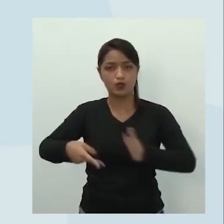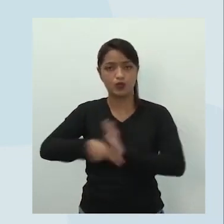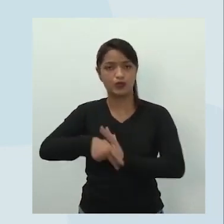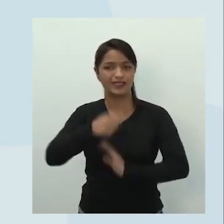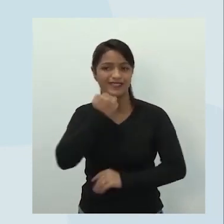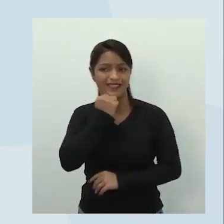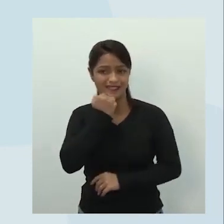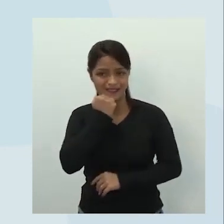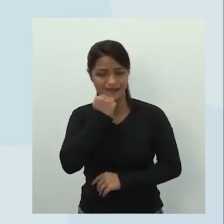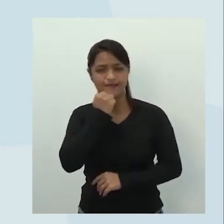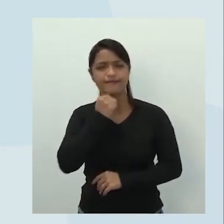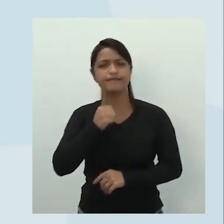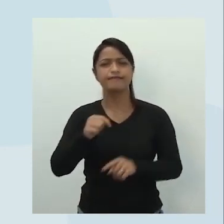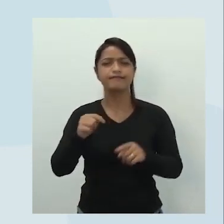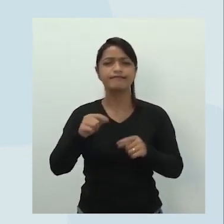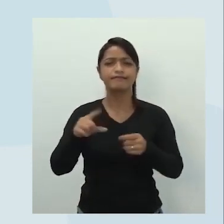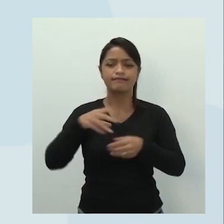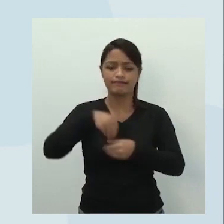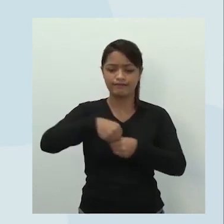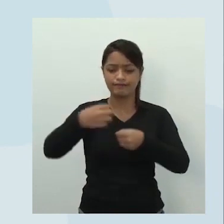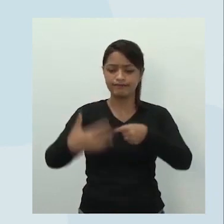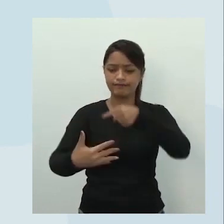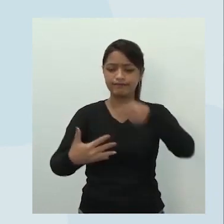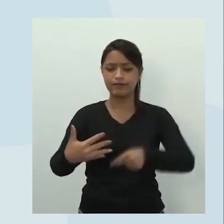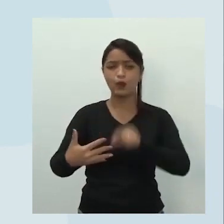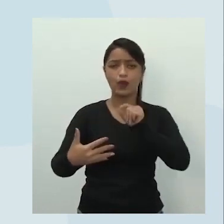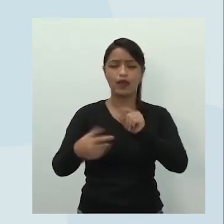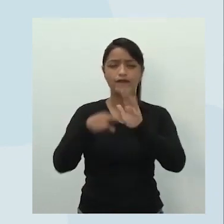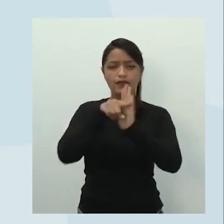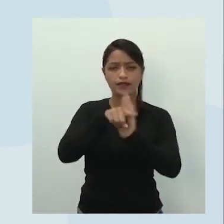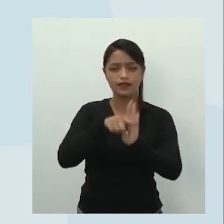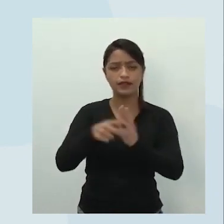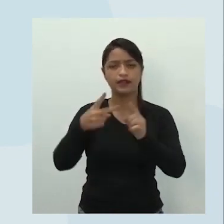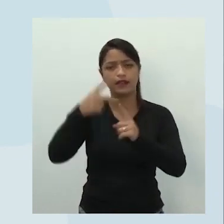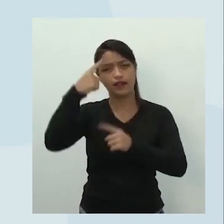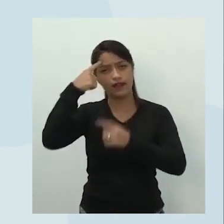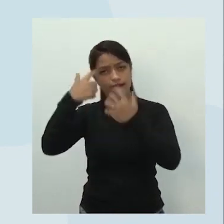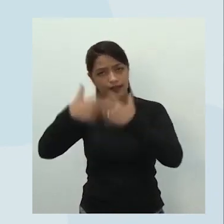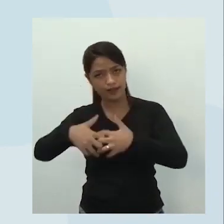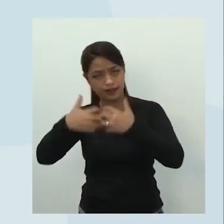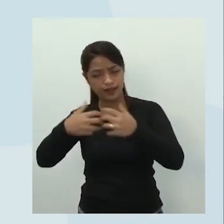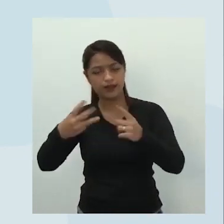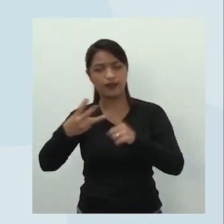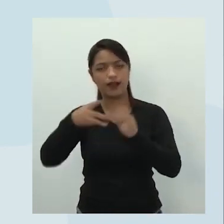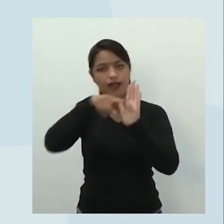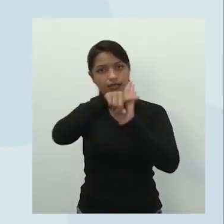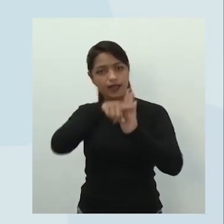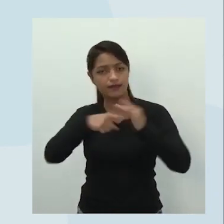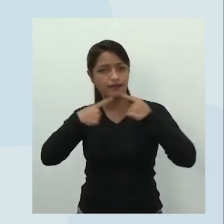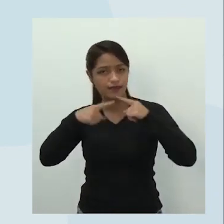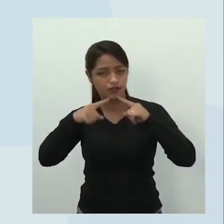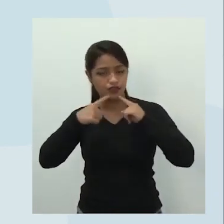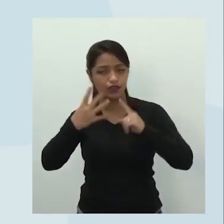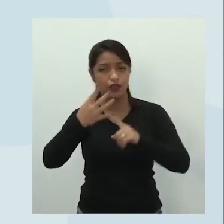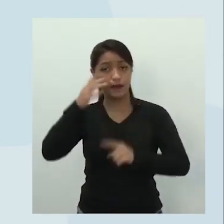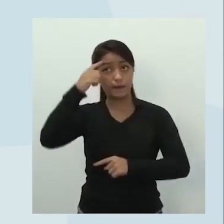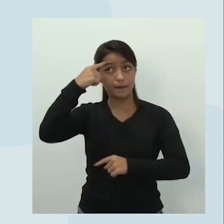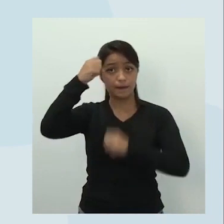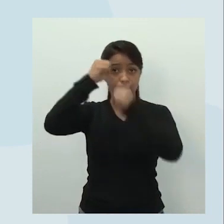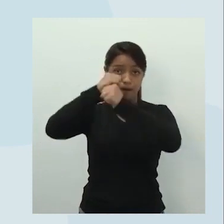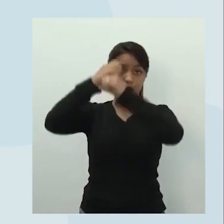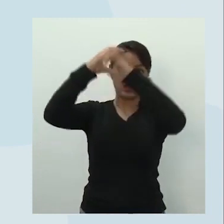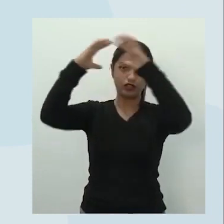incluindo a investigação, a reflexão, a análise crítica, a imaginação e